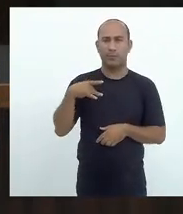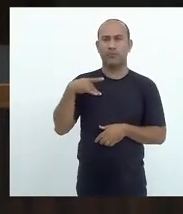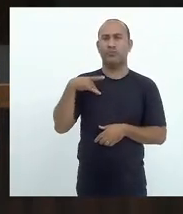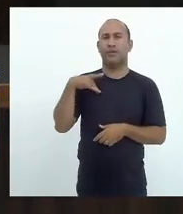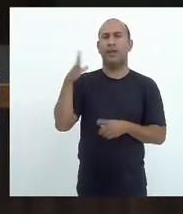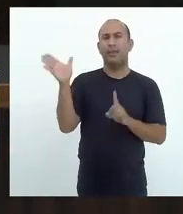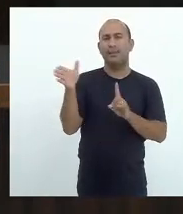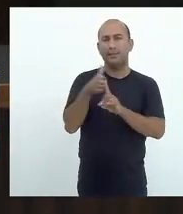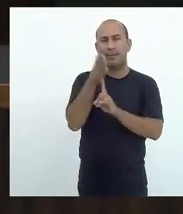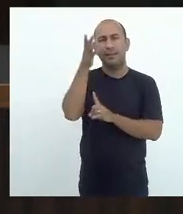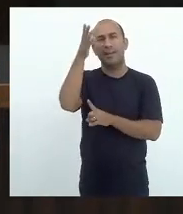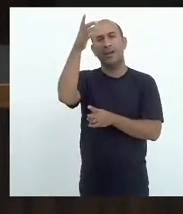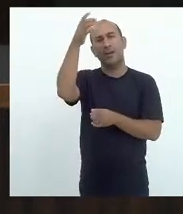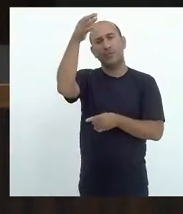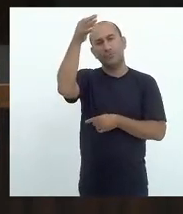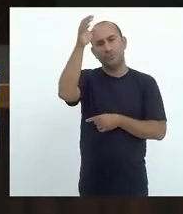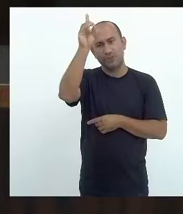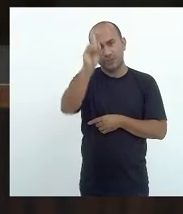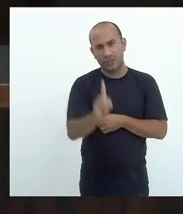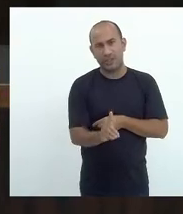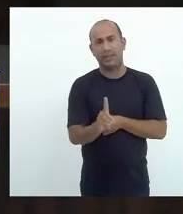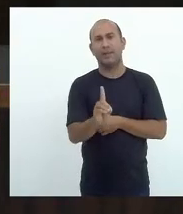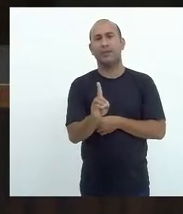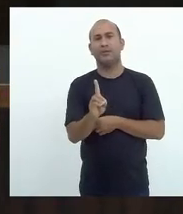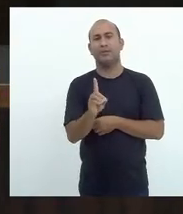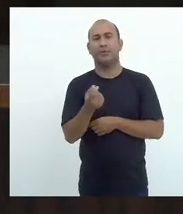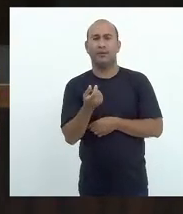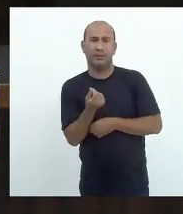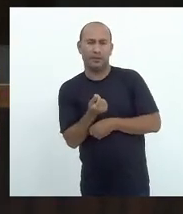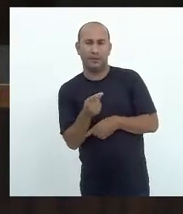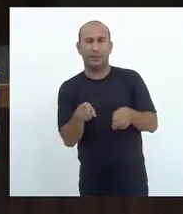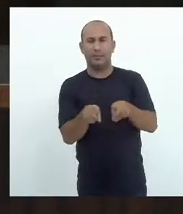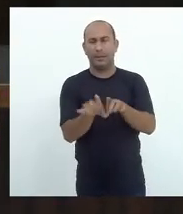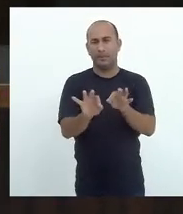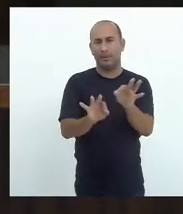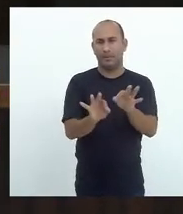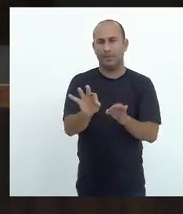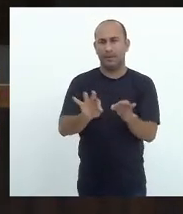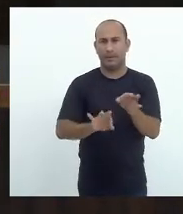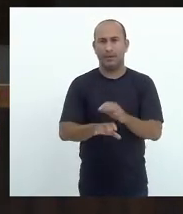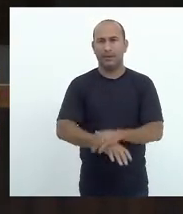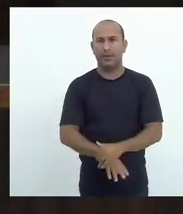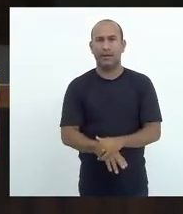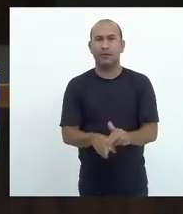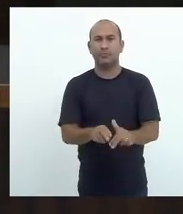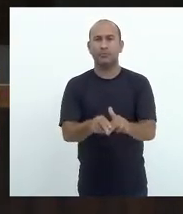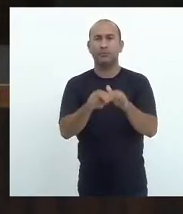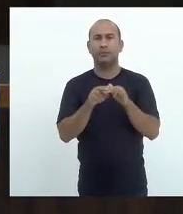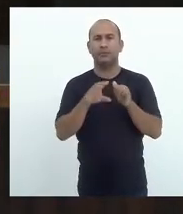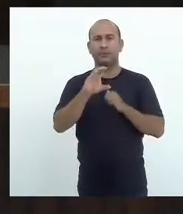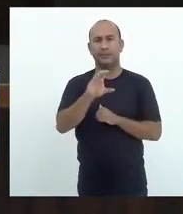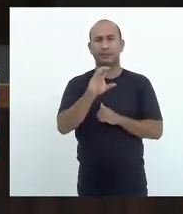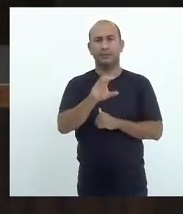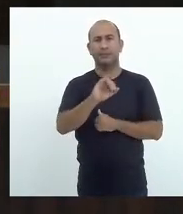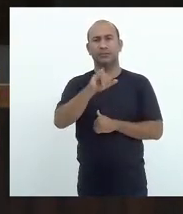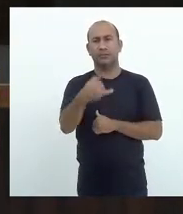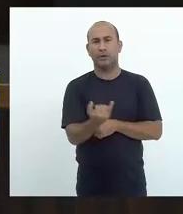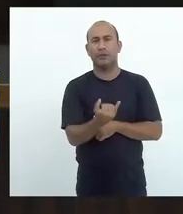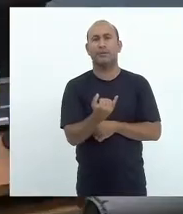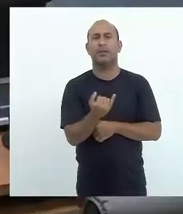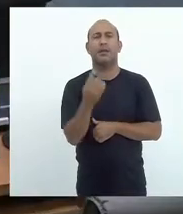humanos e cidadania e de orçamento, finanças, organização financeira e controle. Pela CCJ, deputado Márcio